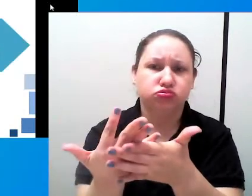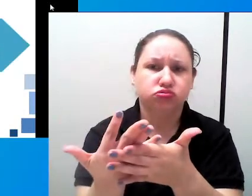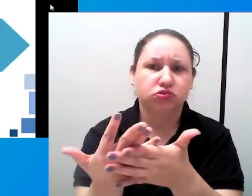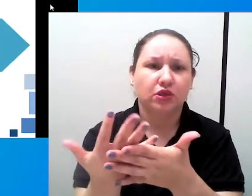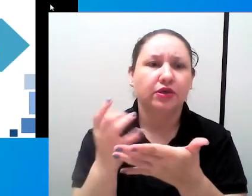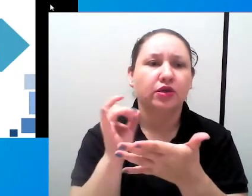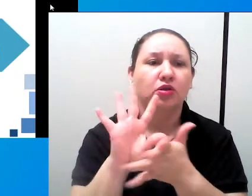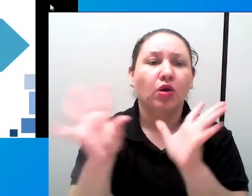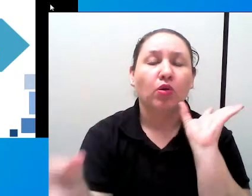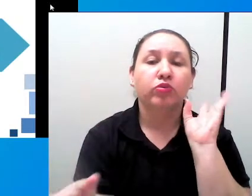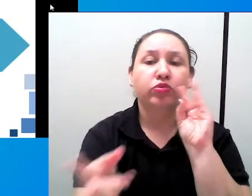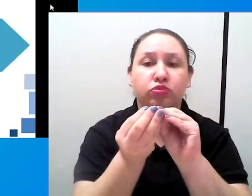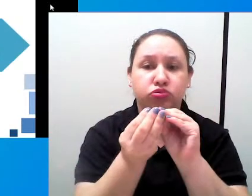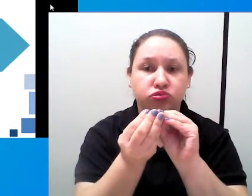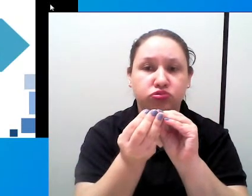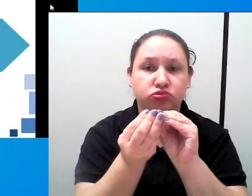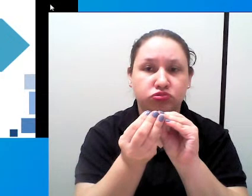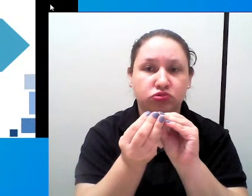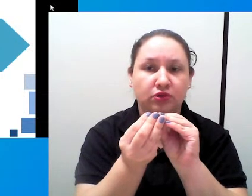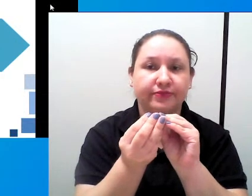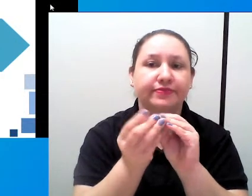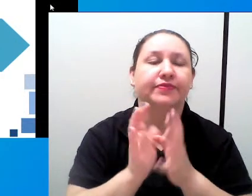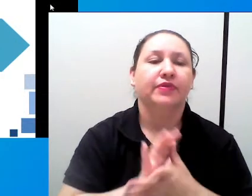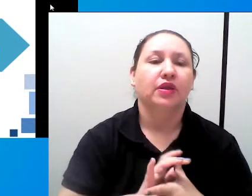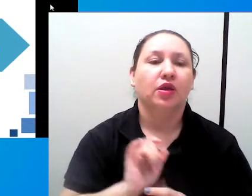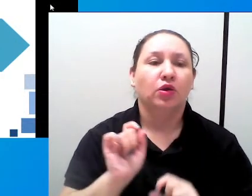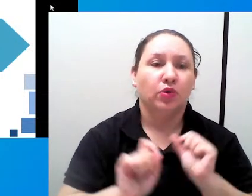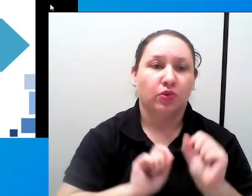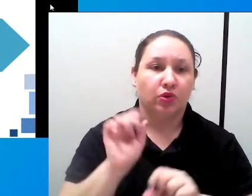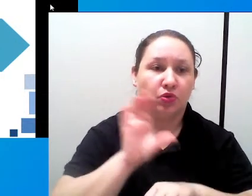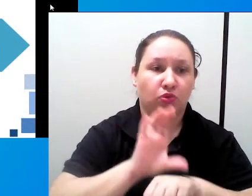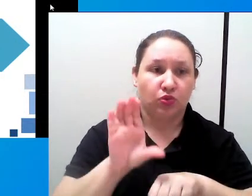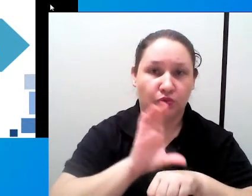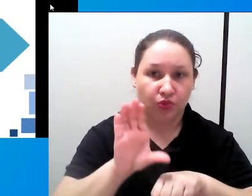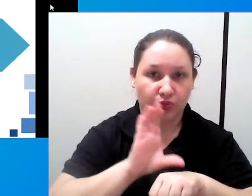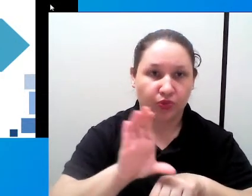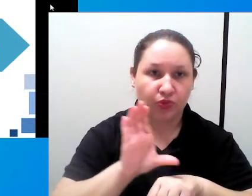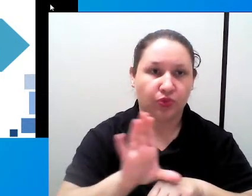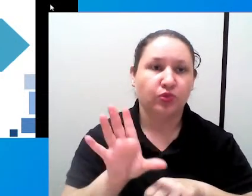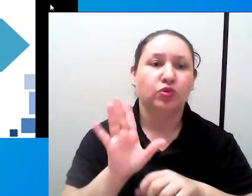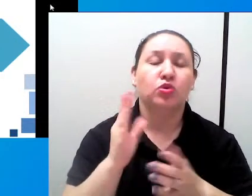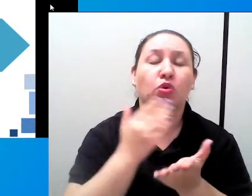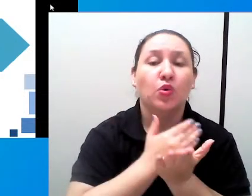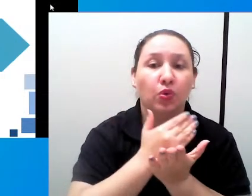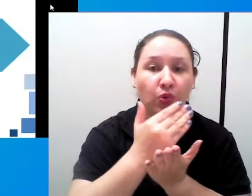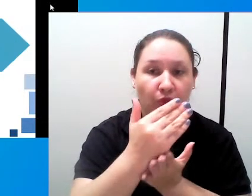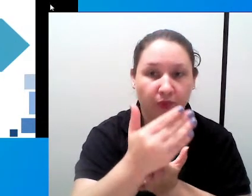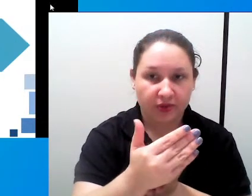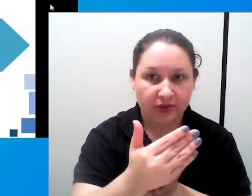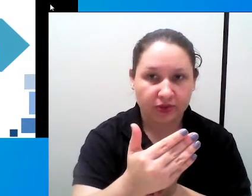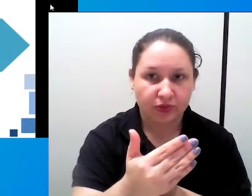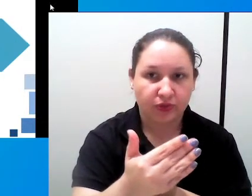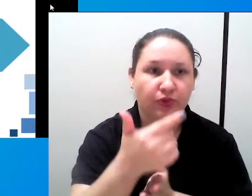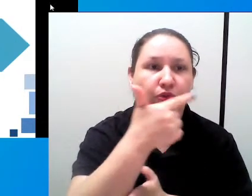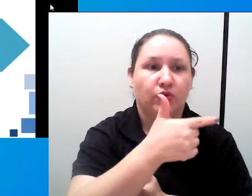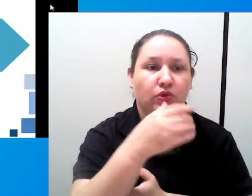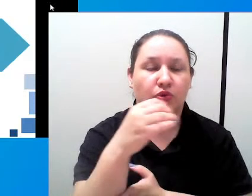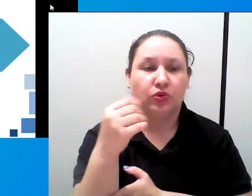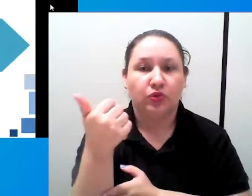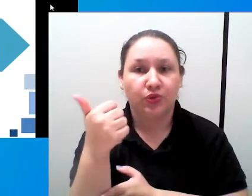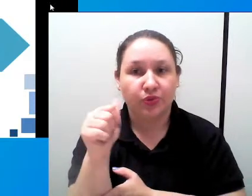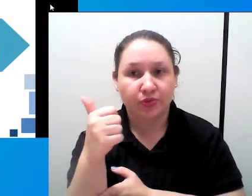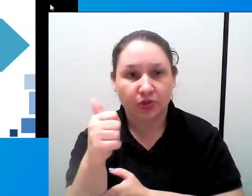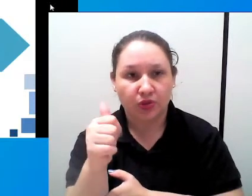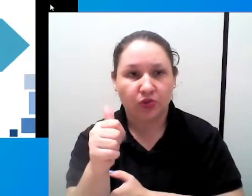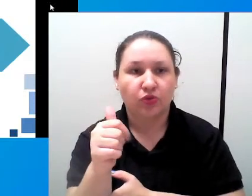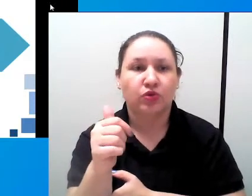panorama geral, indo direto ao assunto, né? Então, o nosso curso, ele é um curso ativo desde 2011, então nós temos mais de 10 anos de curso,